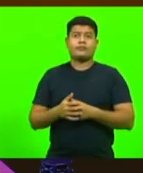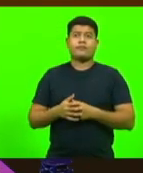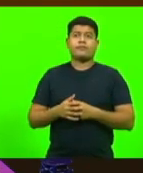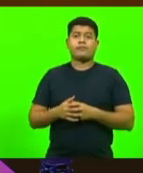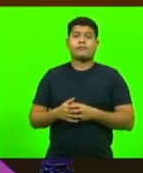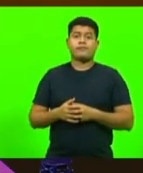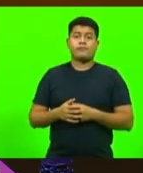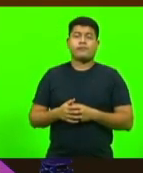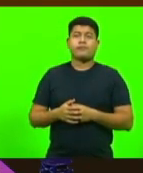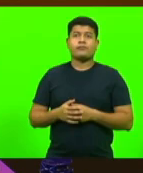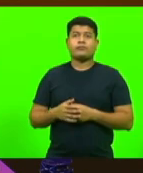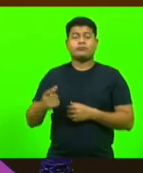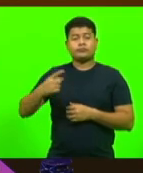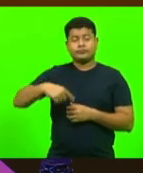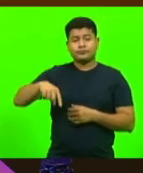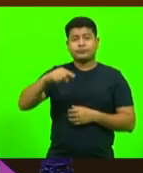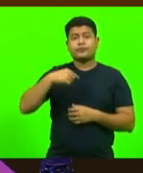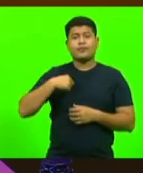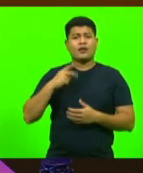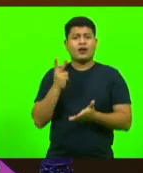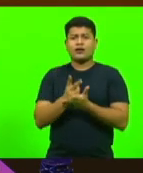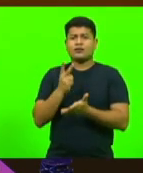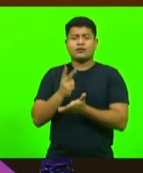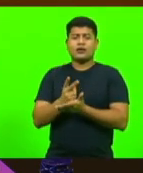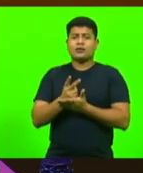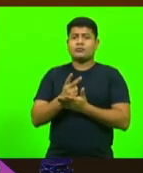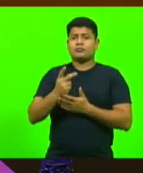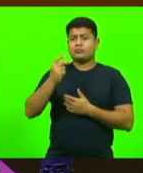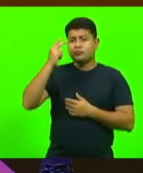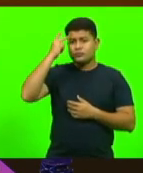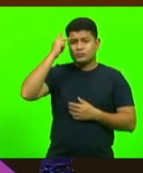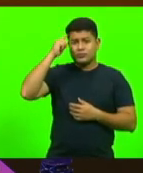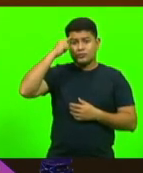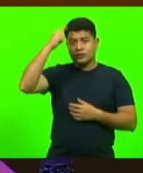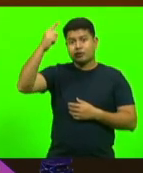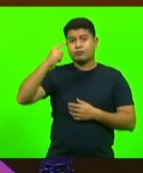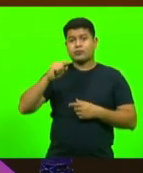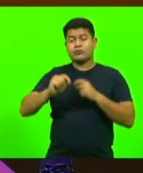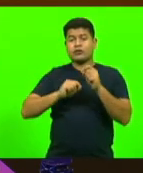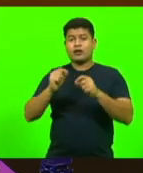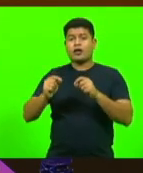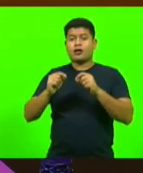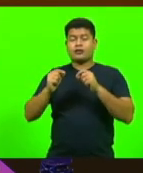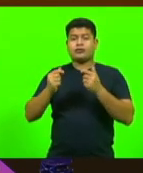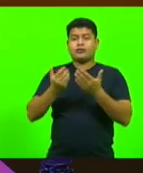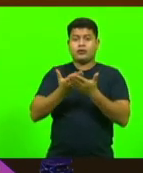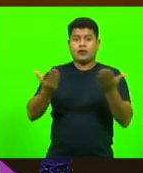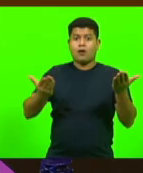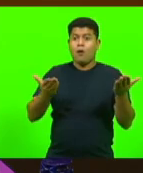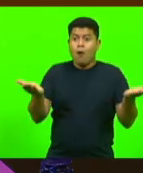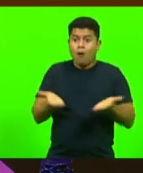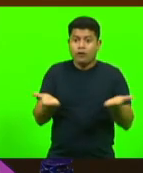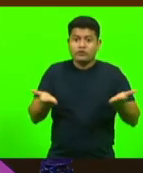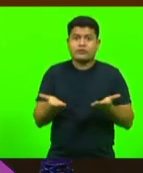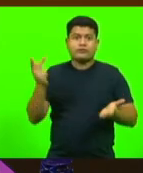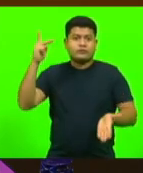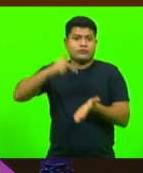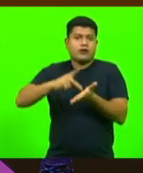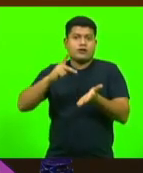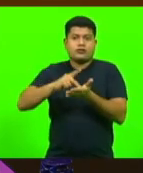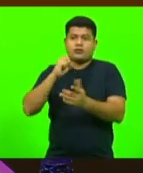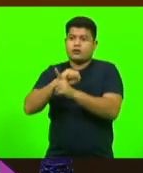bom então a gente é sempre bom reforçar a questão do retrato social que nós temos no Brasil